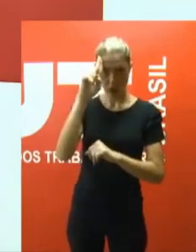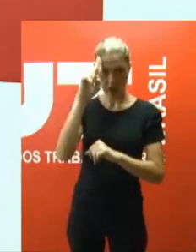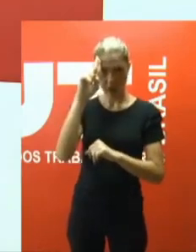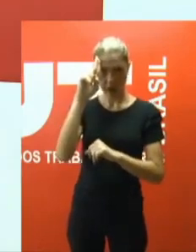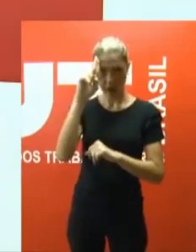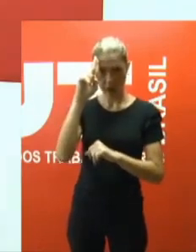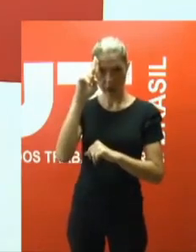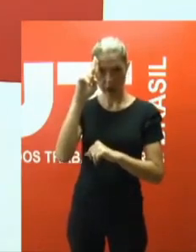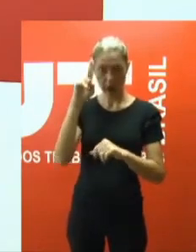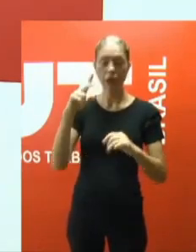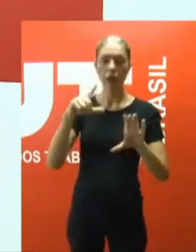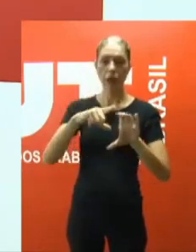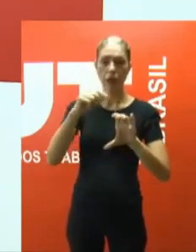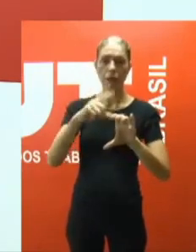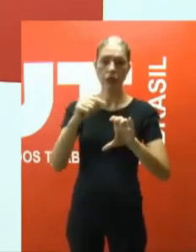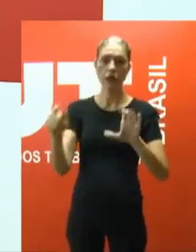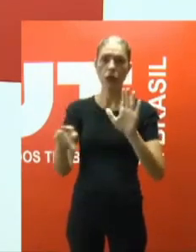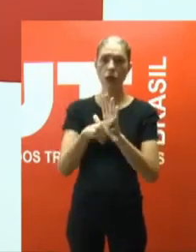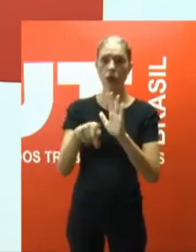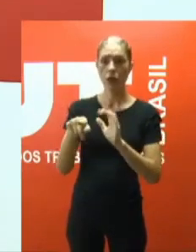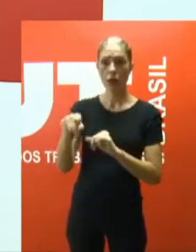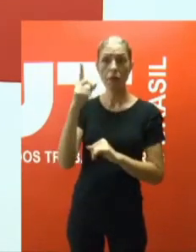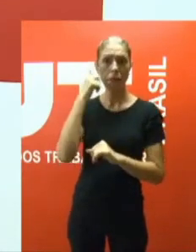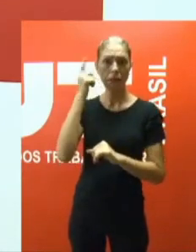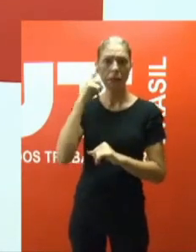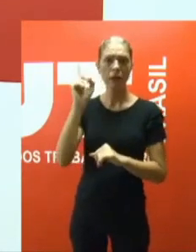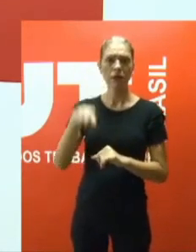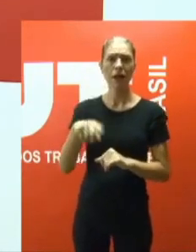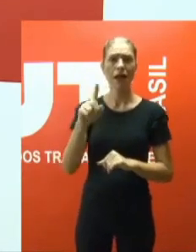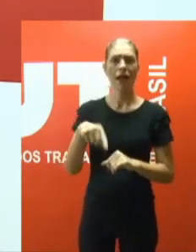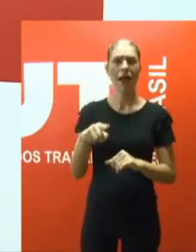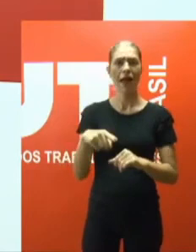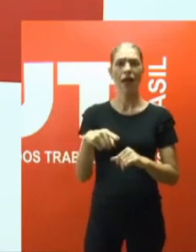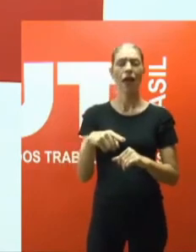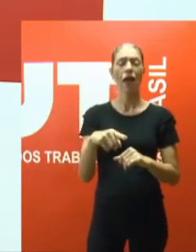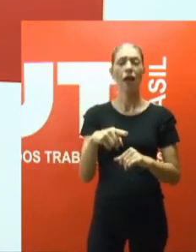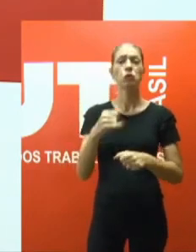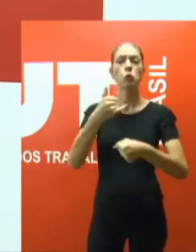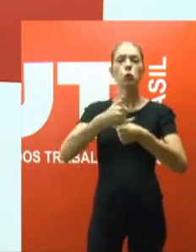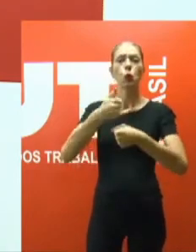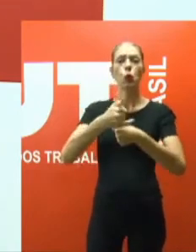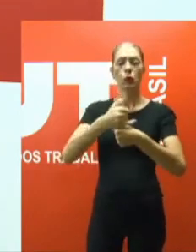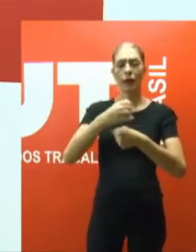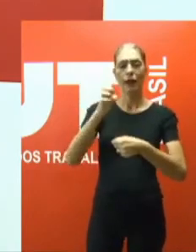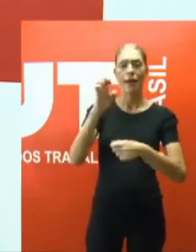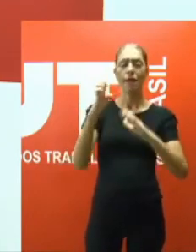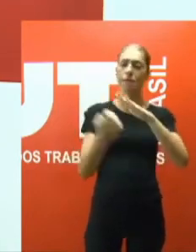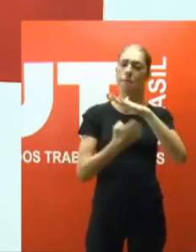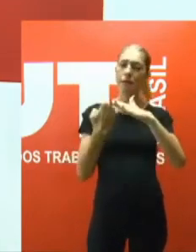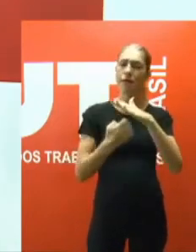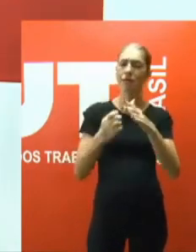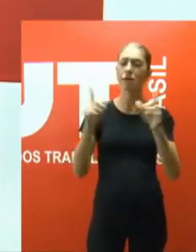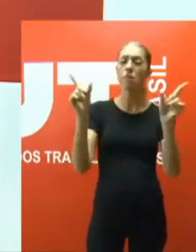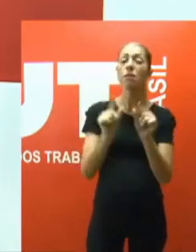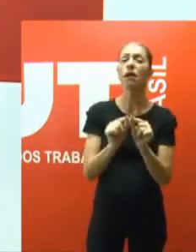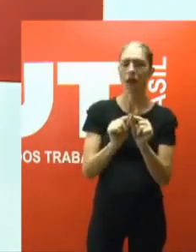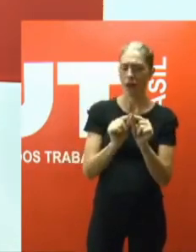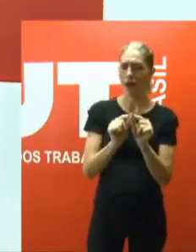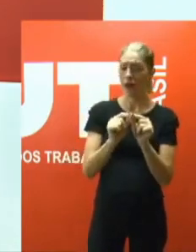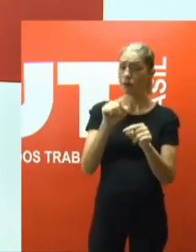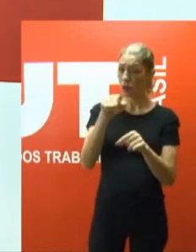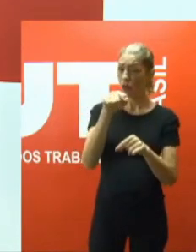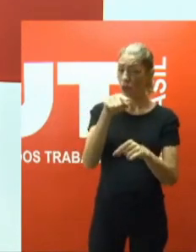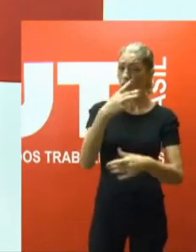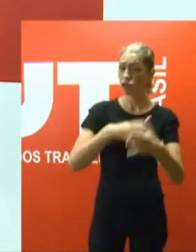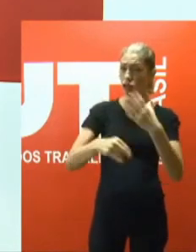era microempreendedor. E é uma coisa engraçada, porque todos nós, eu não sei na geração de vocês que são mais novos, mas na